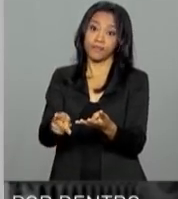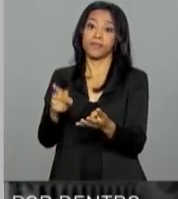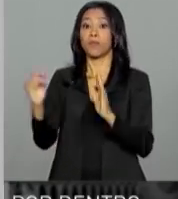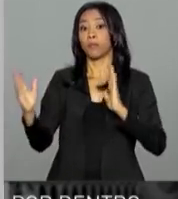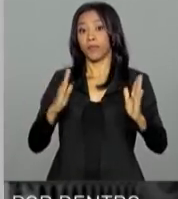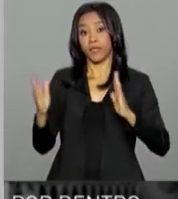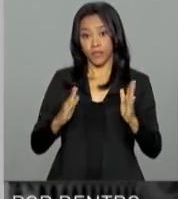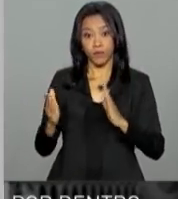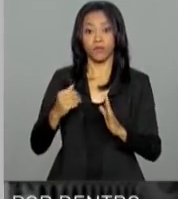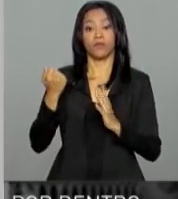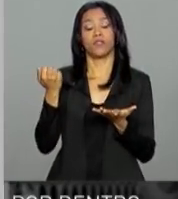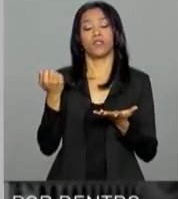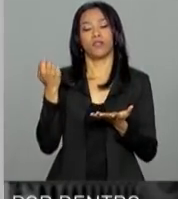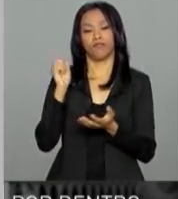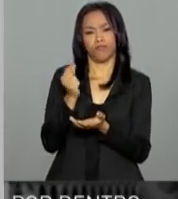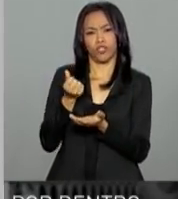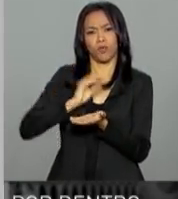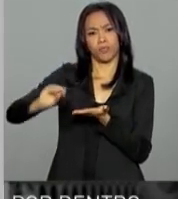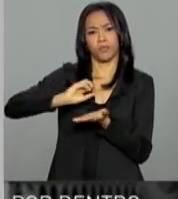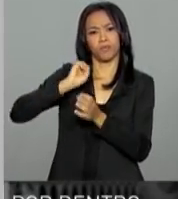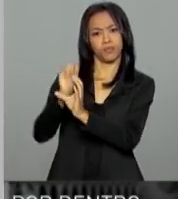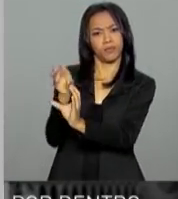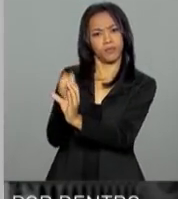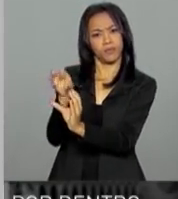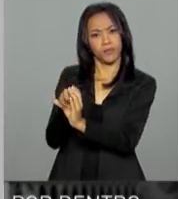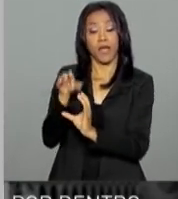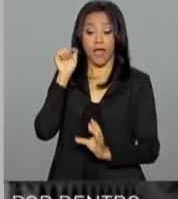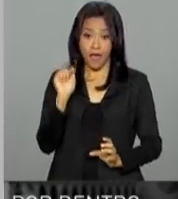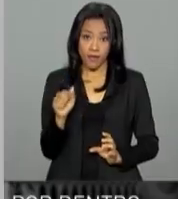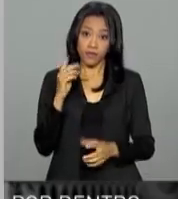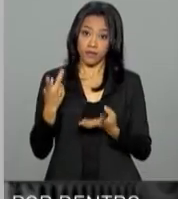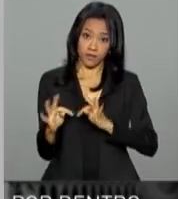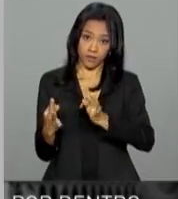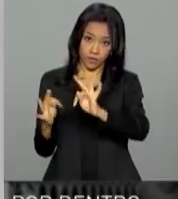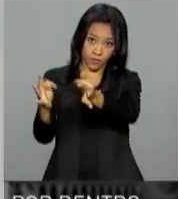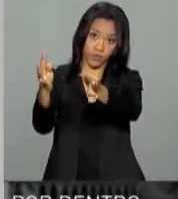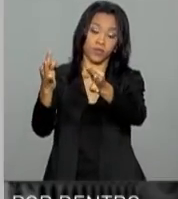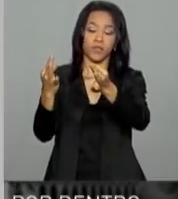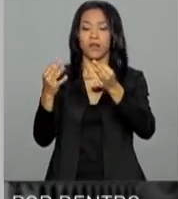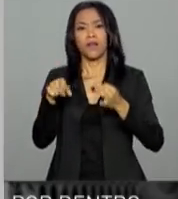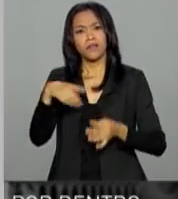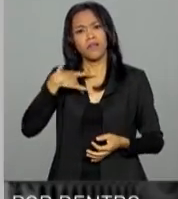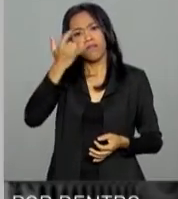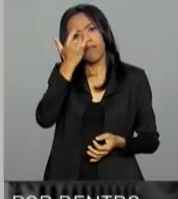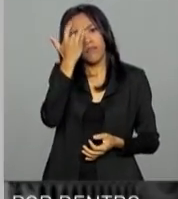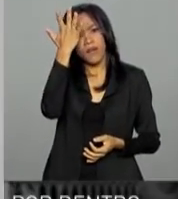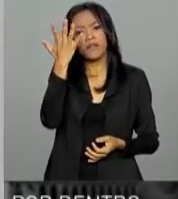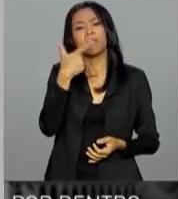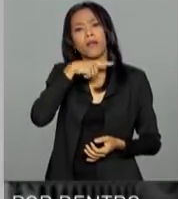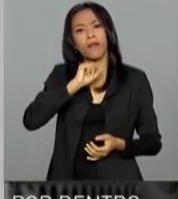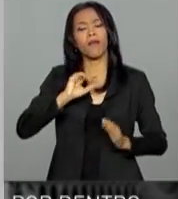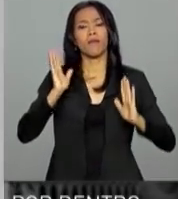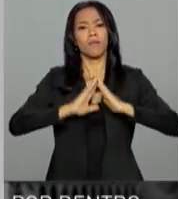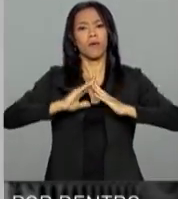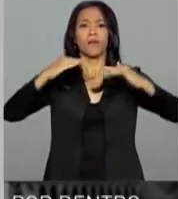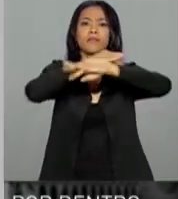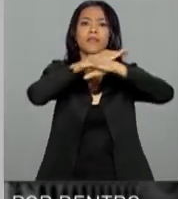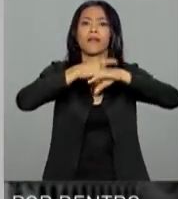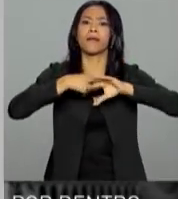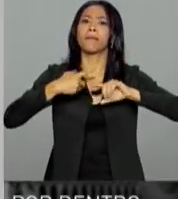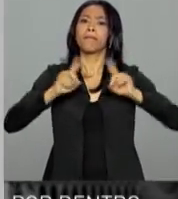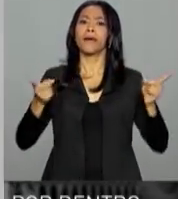contribuição essa tecnologia de lag escala social com certeza facilita quem está nos grandes centros mas e